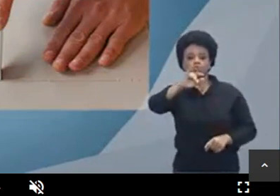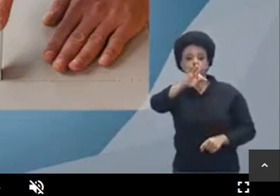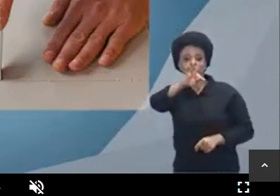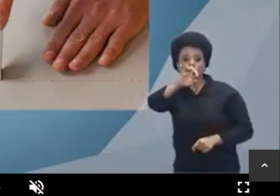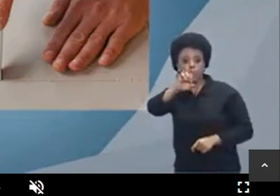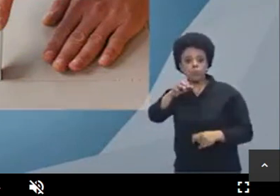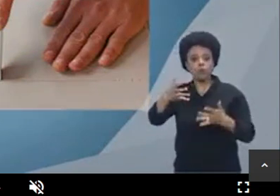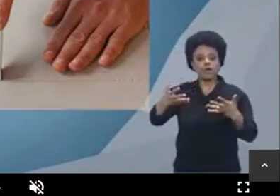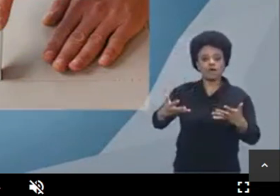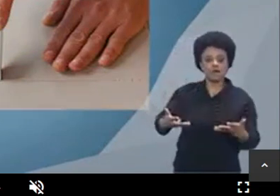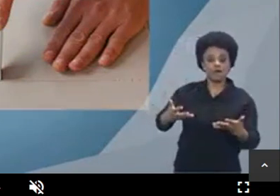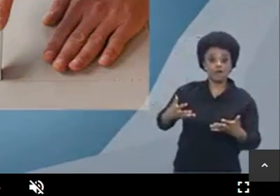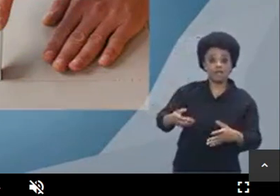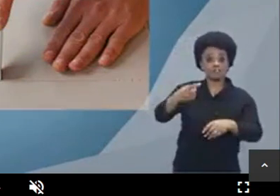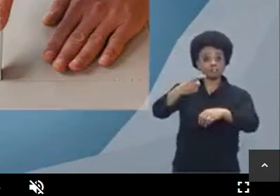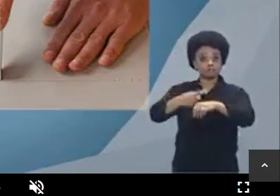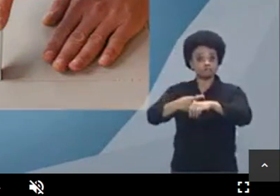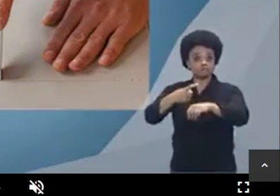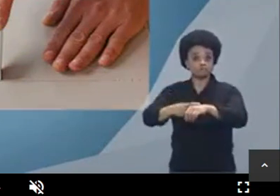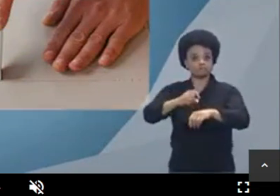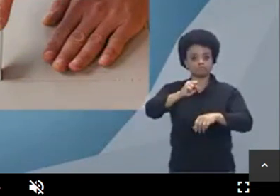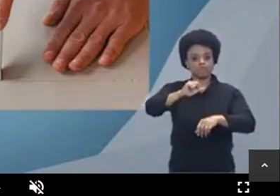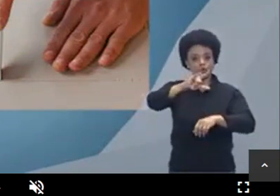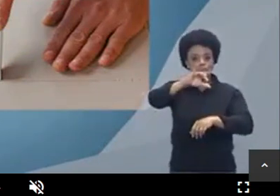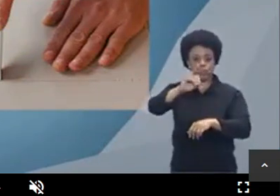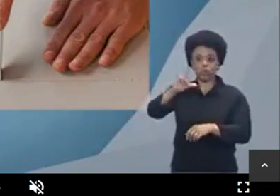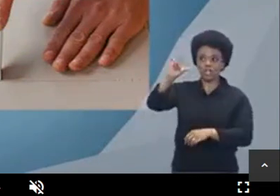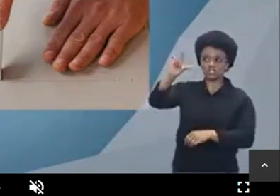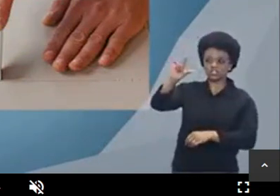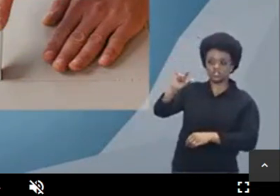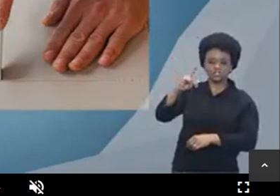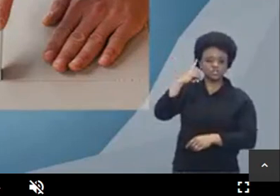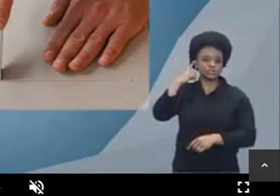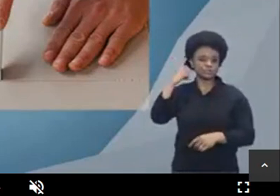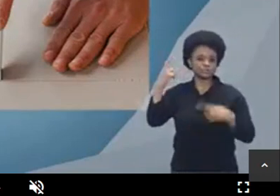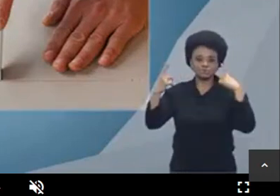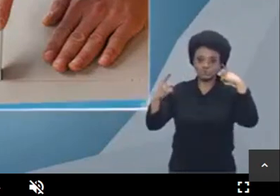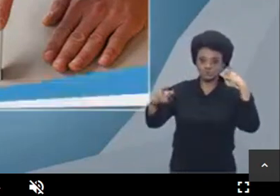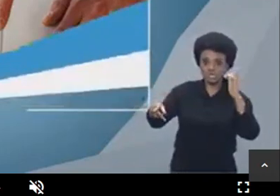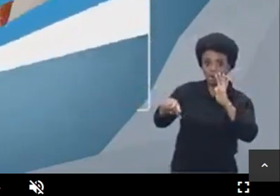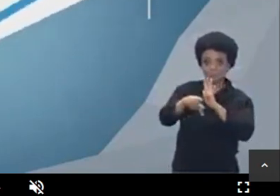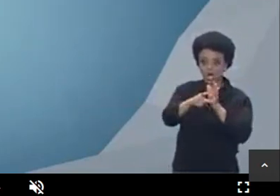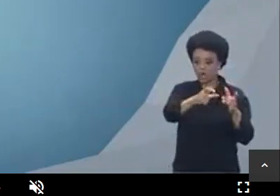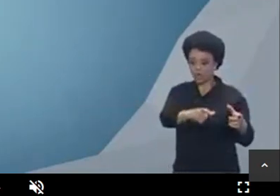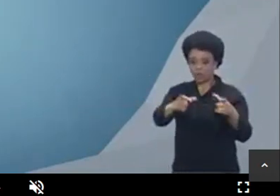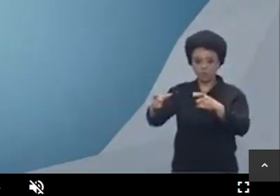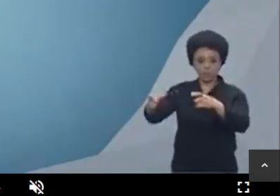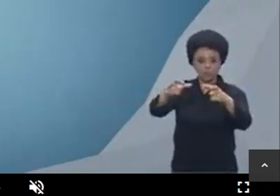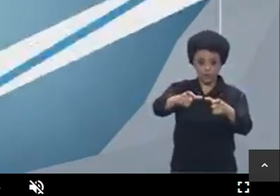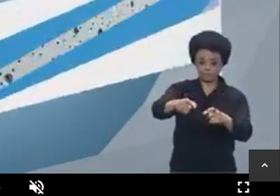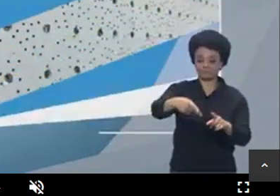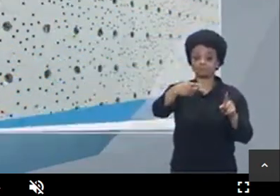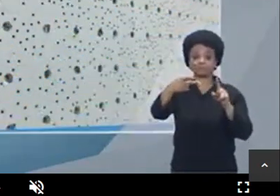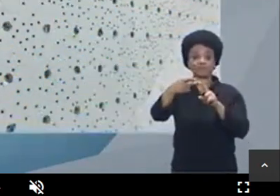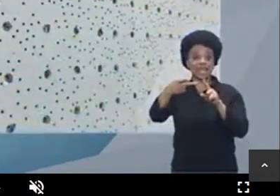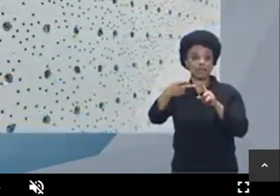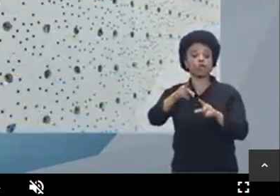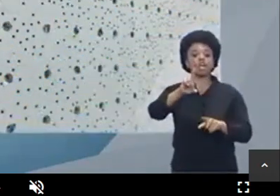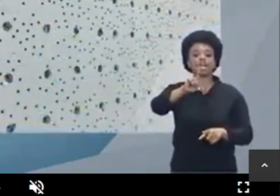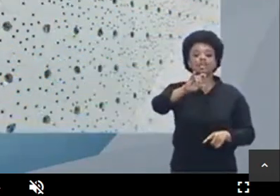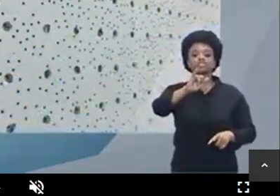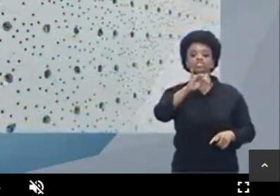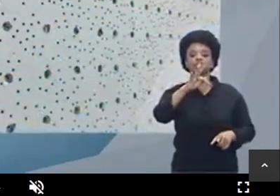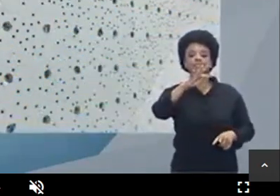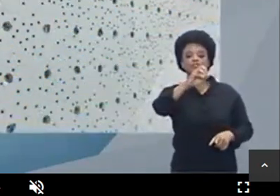densos e sólidos e reduzem a transferência de ruído de um ambiente para o outro. O segundo tipo são os